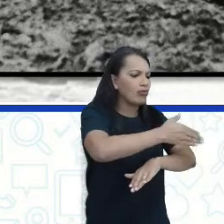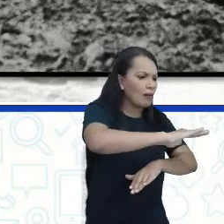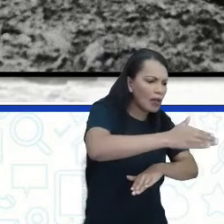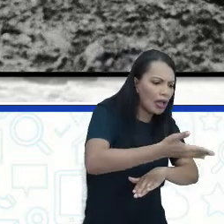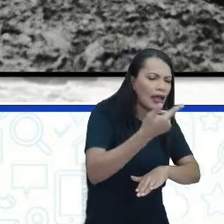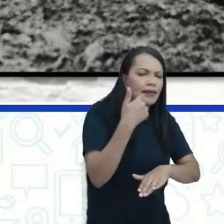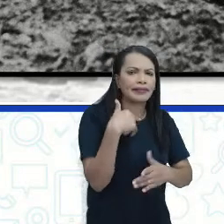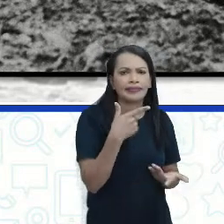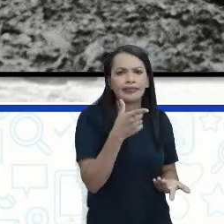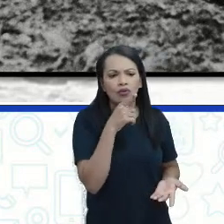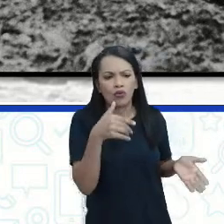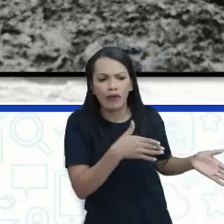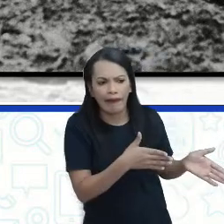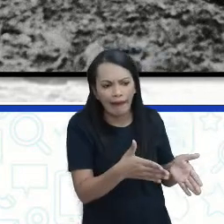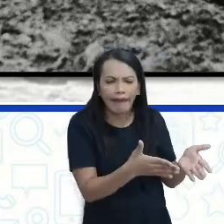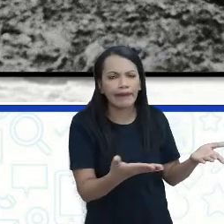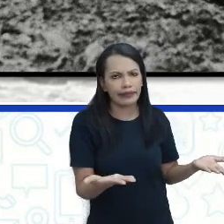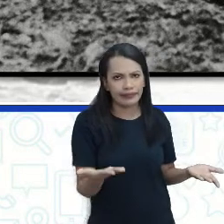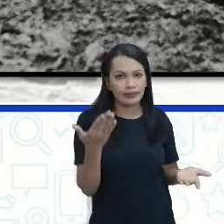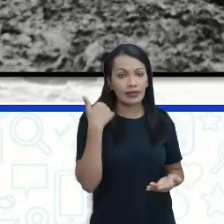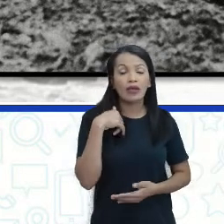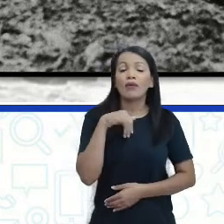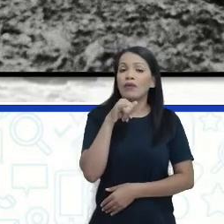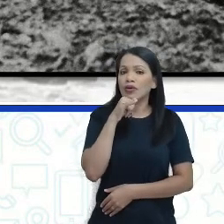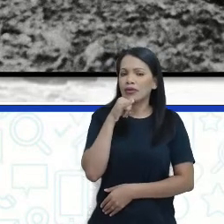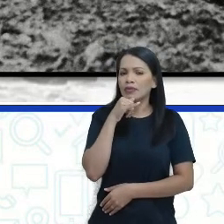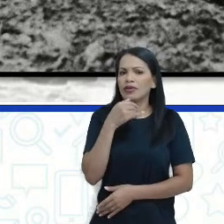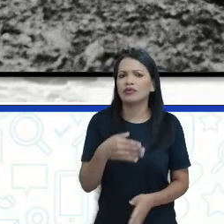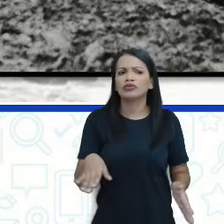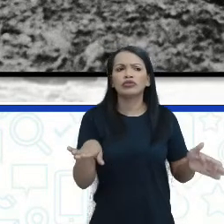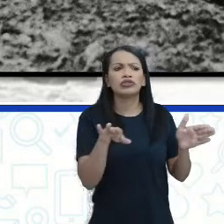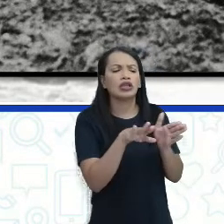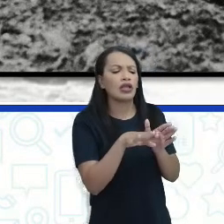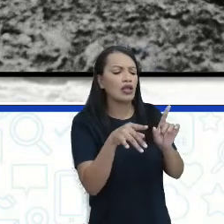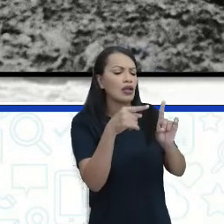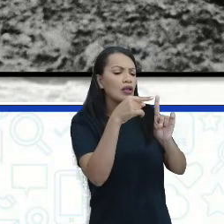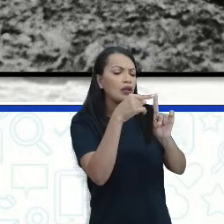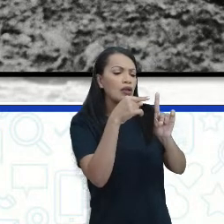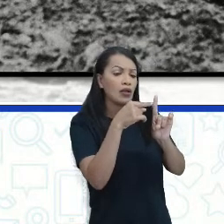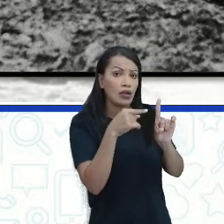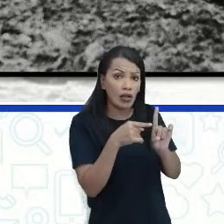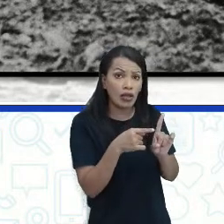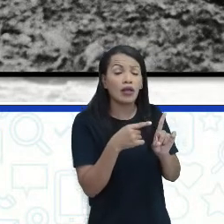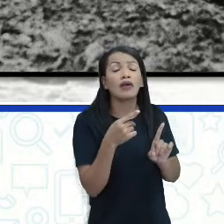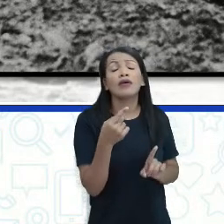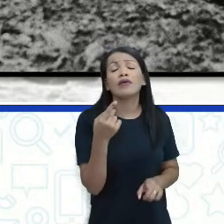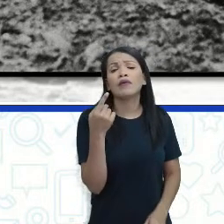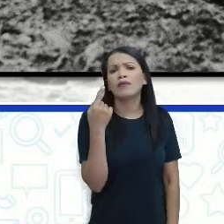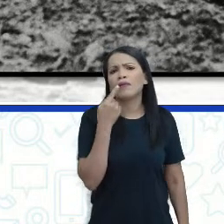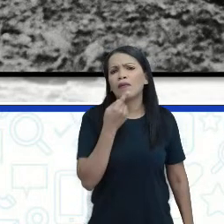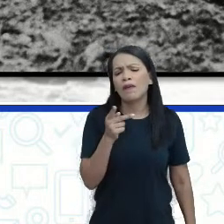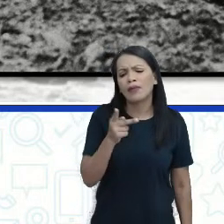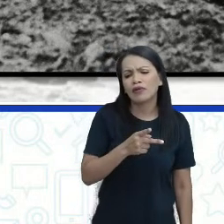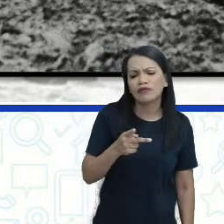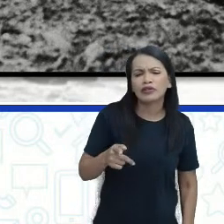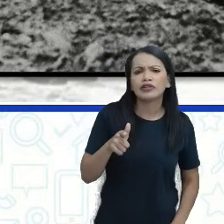Vamos dar um exemplo. Se eu chegar lá no bairro onde o professor Geórgio mora e eu disser, eu quero